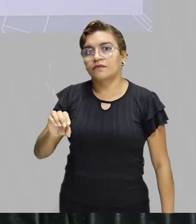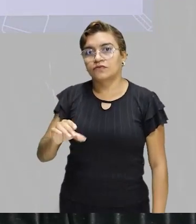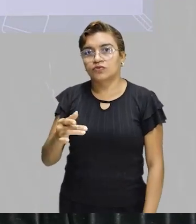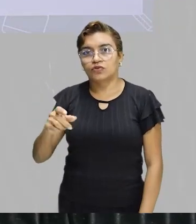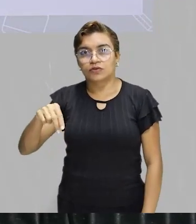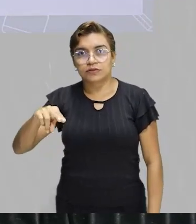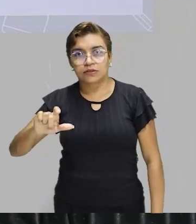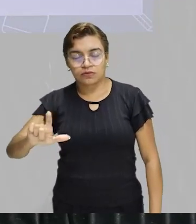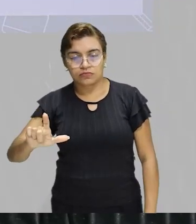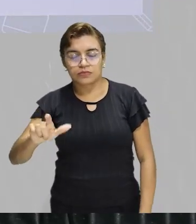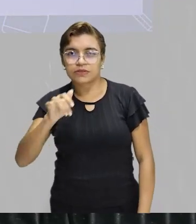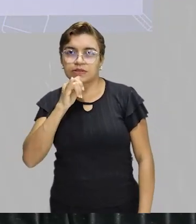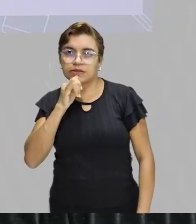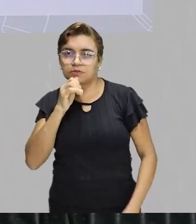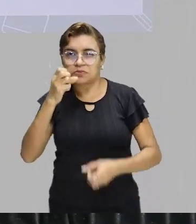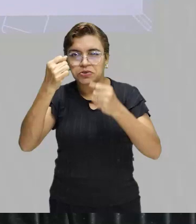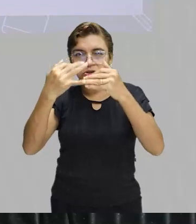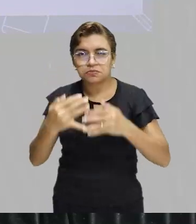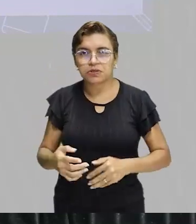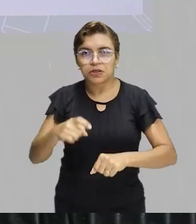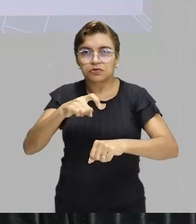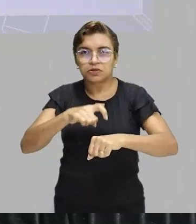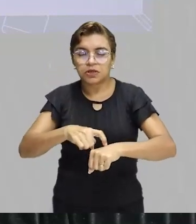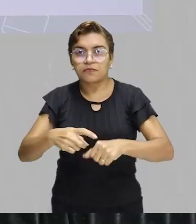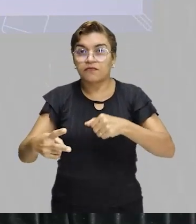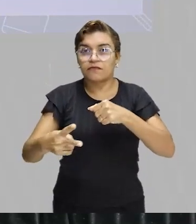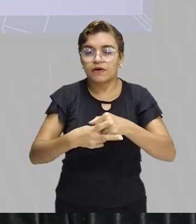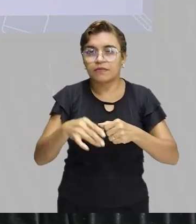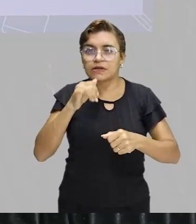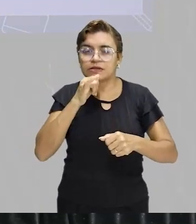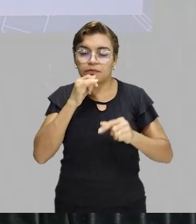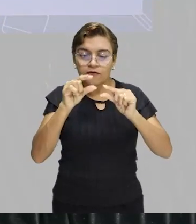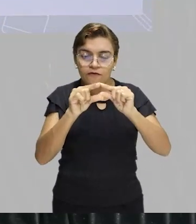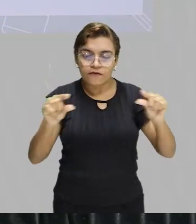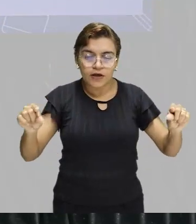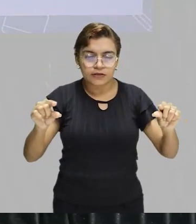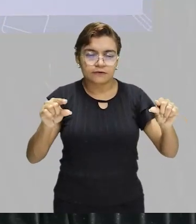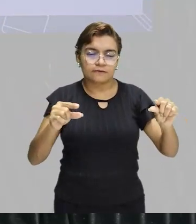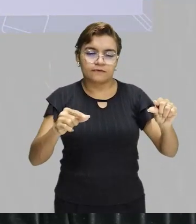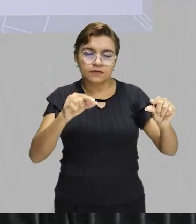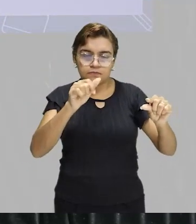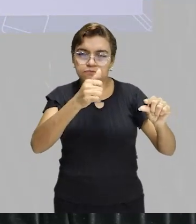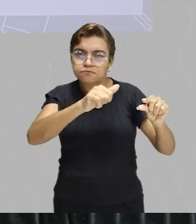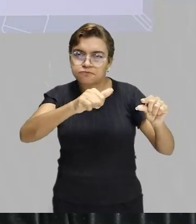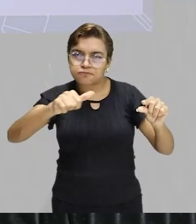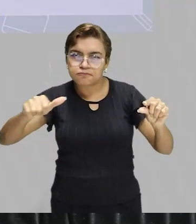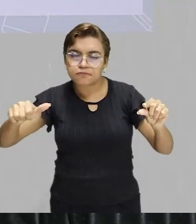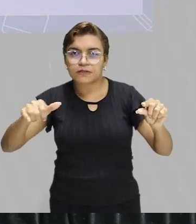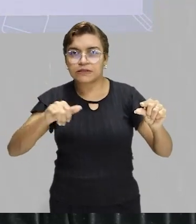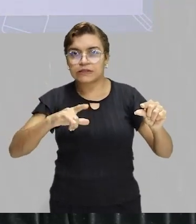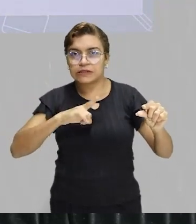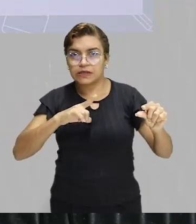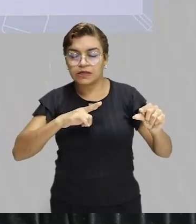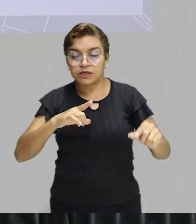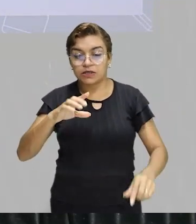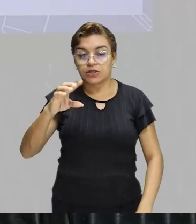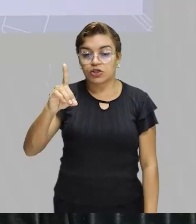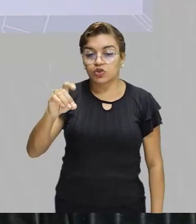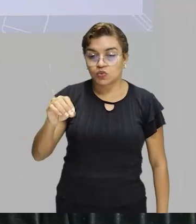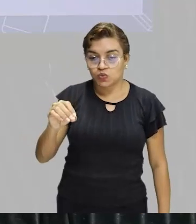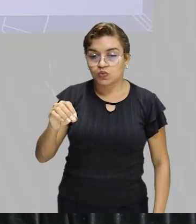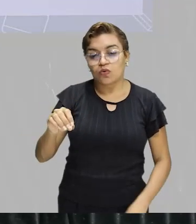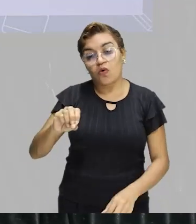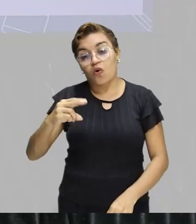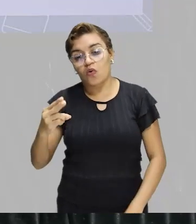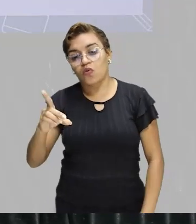determina qual é o tempo verbal. Então, por exemplo, se você está analisando uma frase e você observa a presença de do ou does, você sabe que